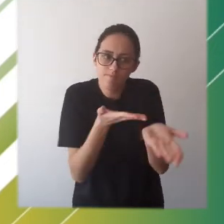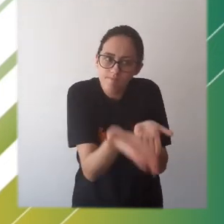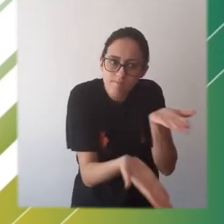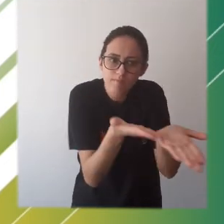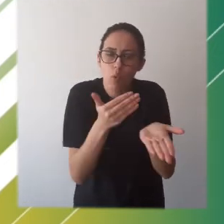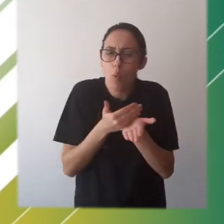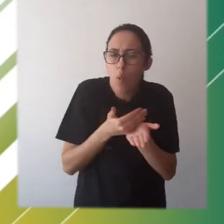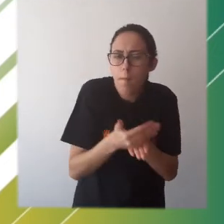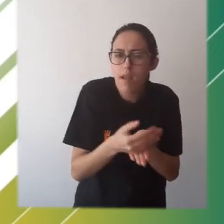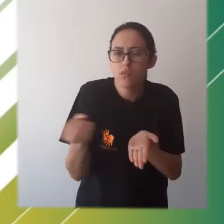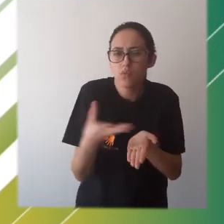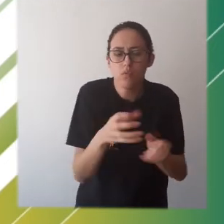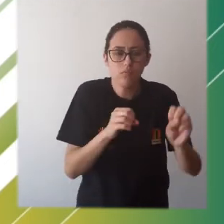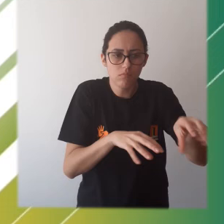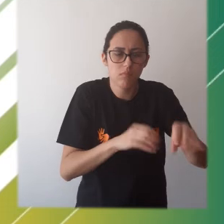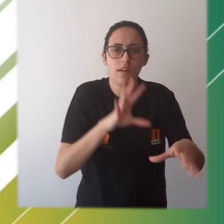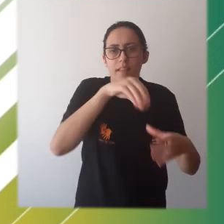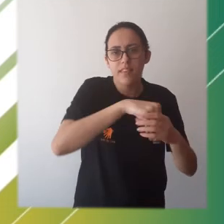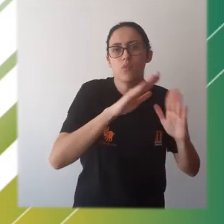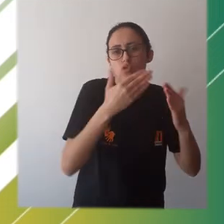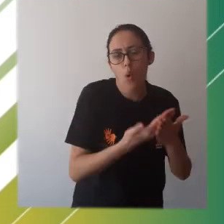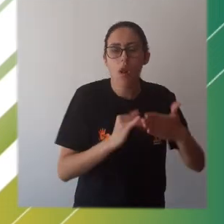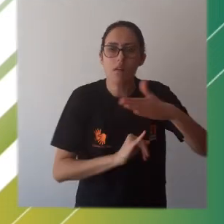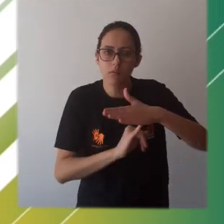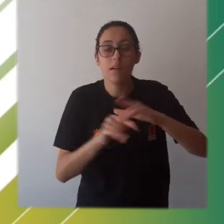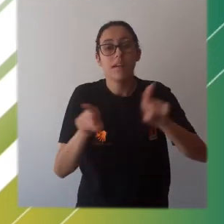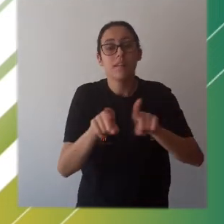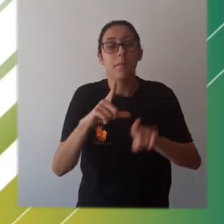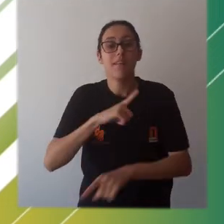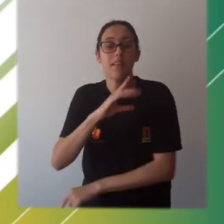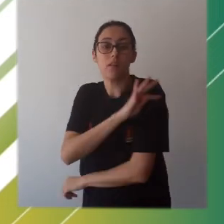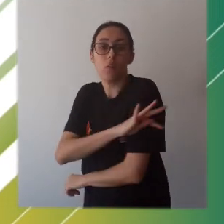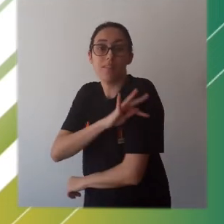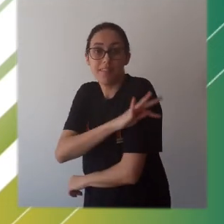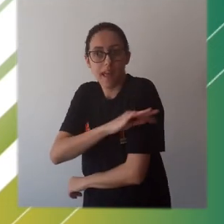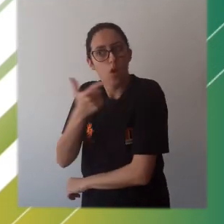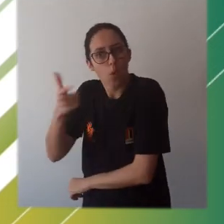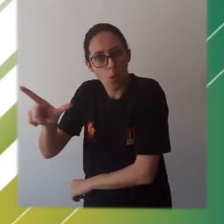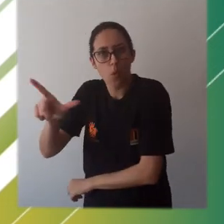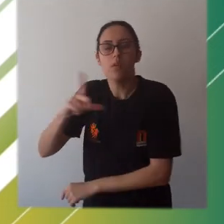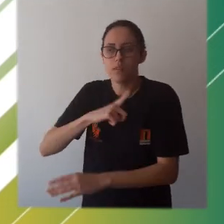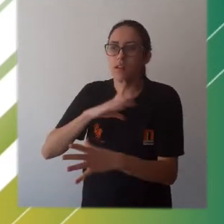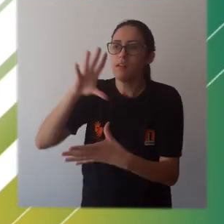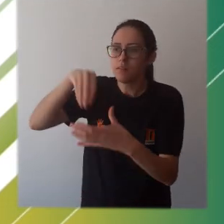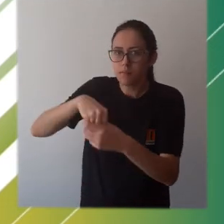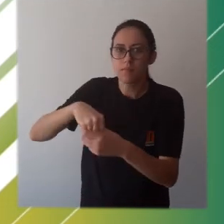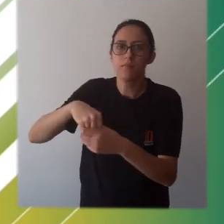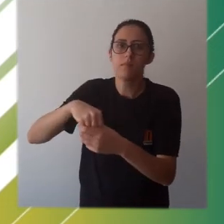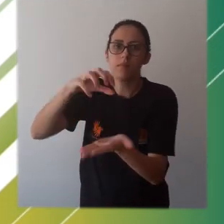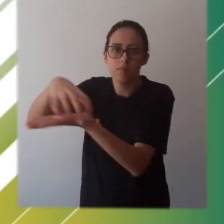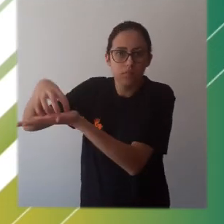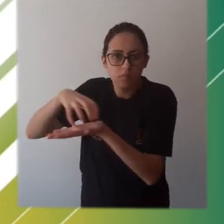inicia o trabalho esportivo dentro das escolas e instituições, e o técnico EAD é o técnico que já trabalha dentro